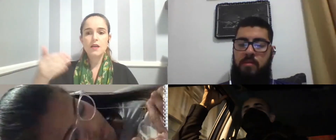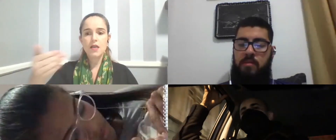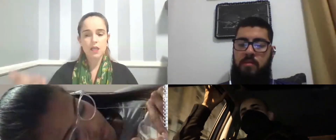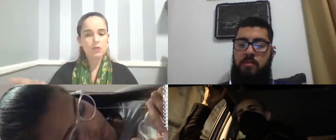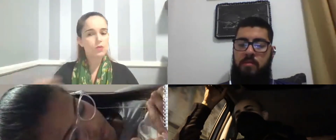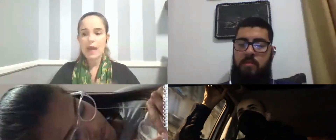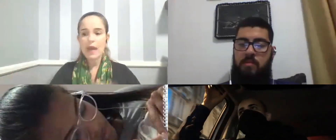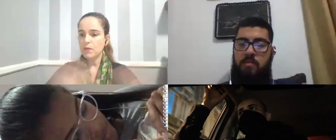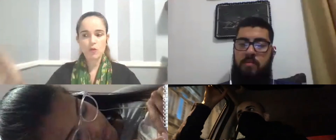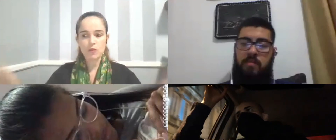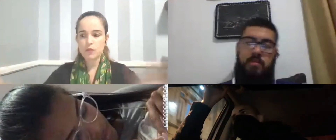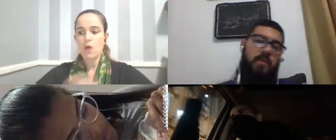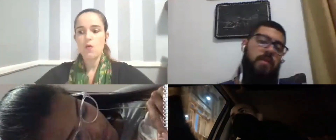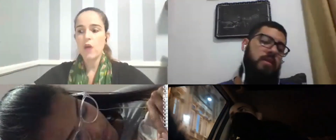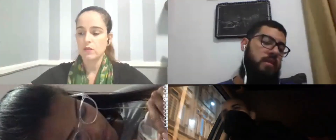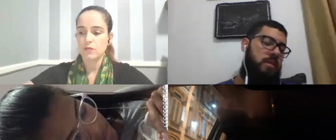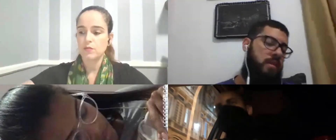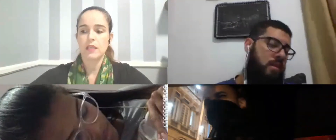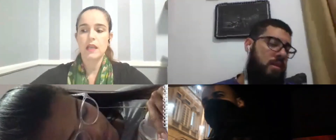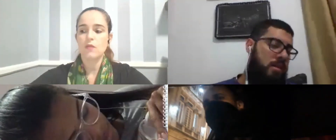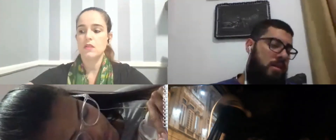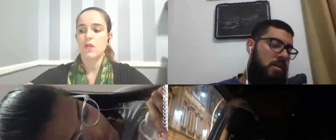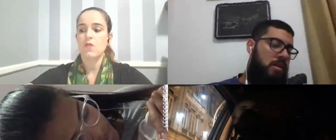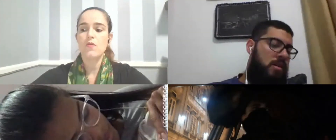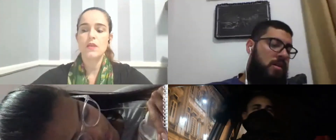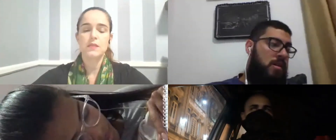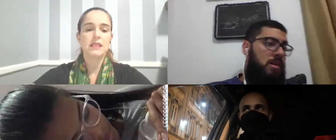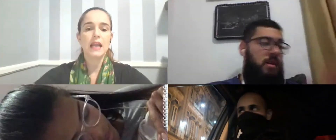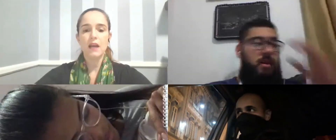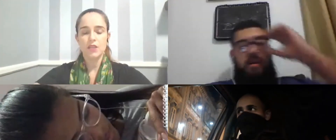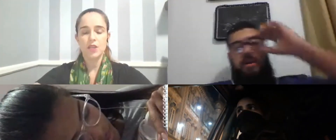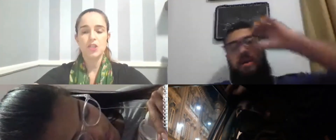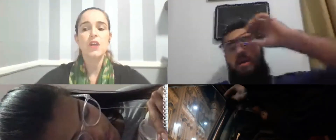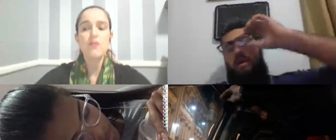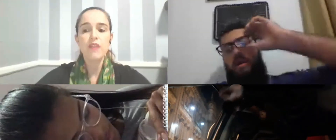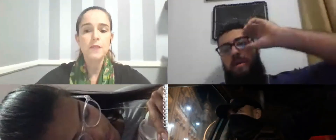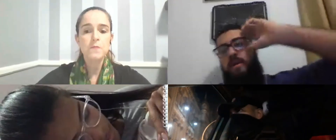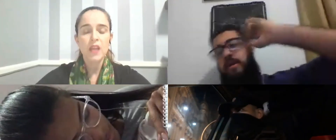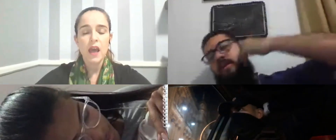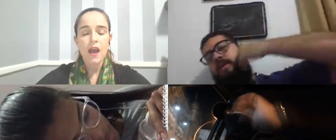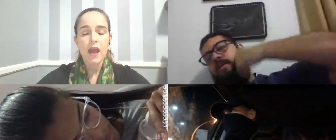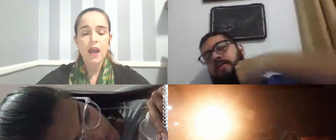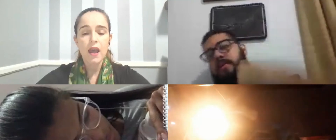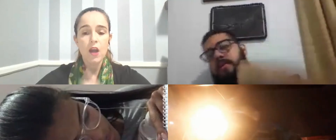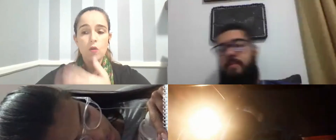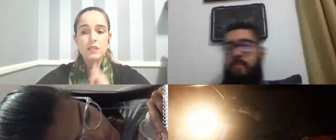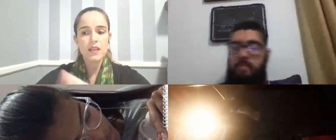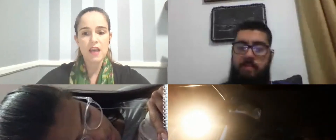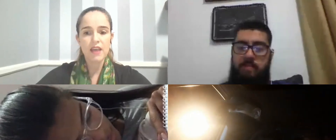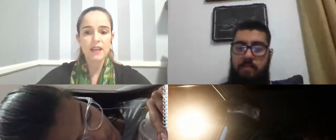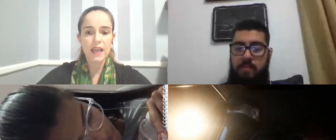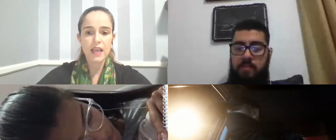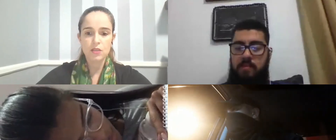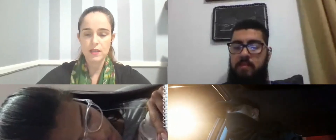continua sangrando, leva a pessoa para o hospital correndo, porque está acontecendo alguma coisa mais grave que a gente não vai